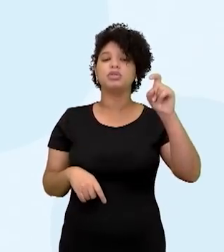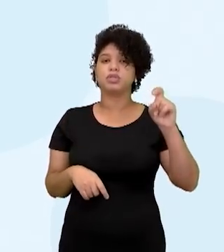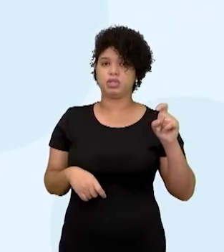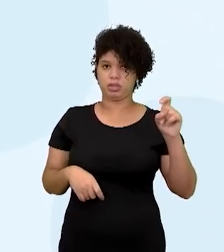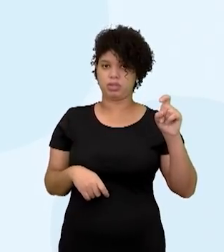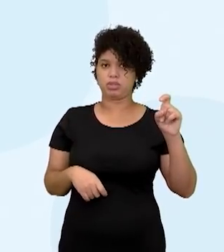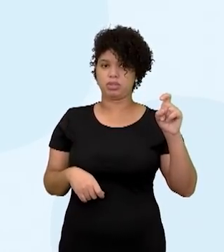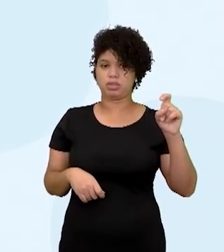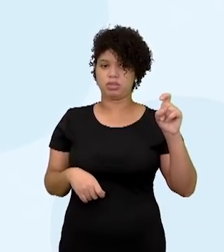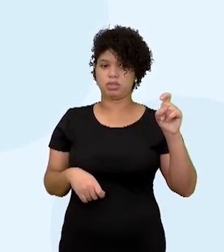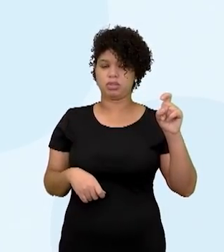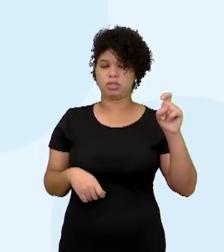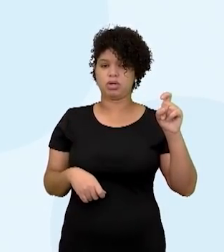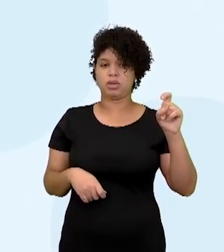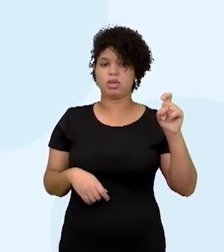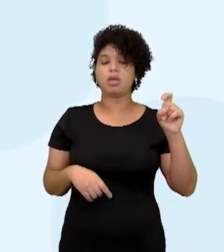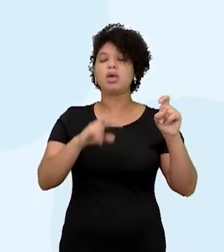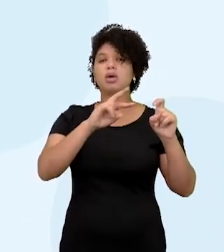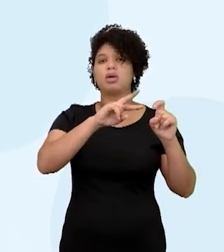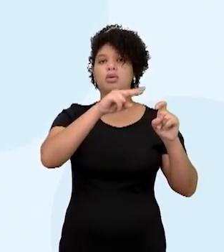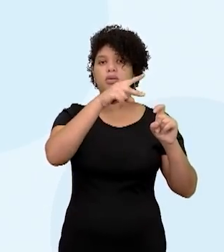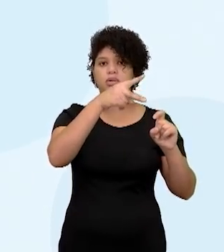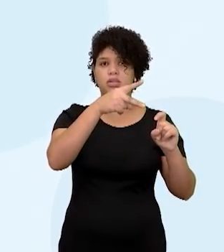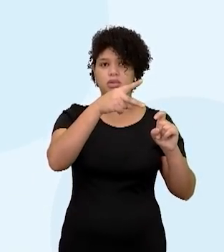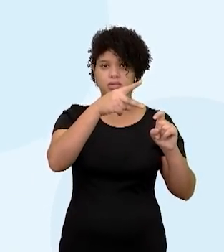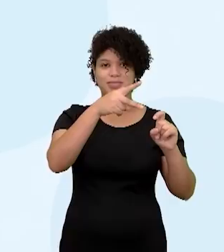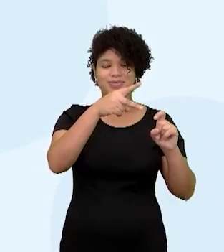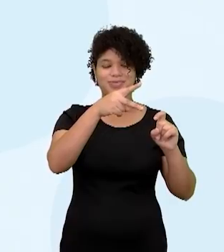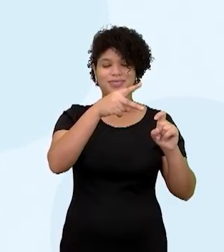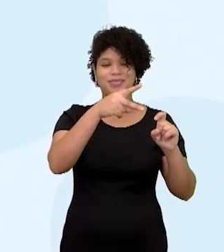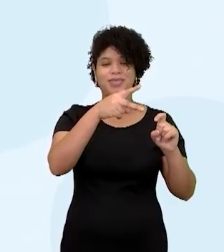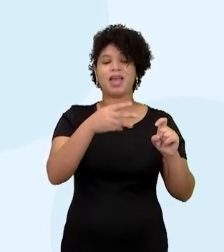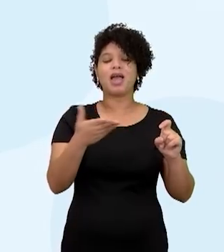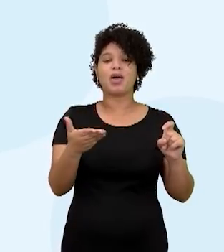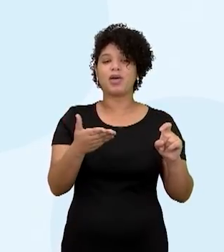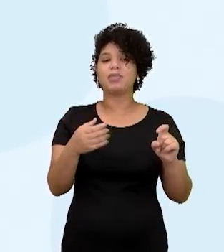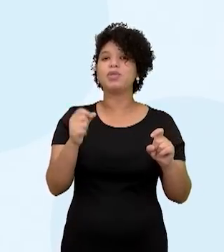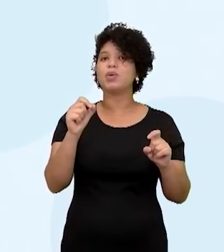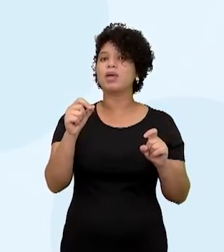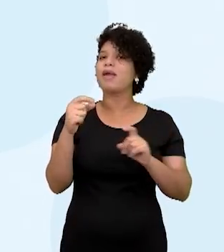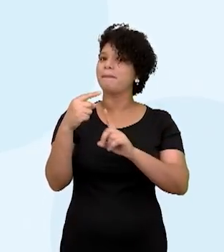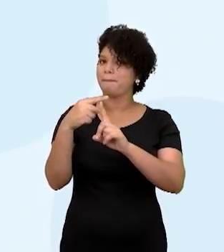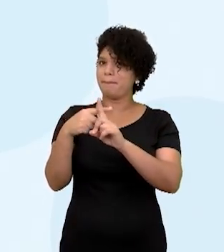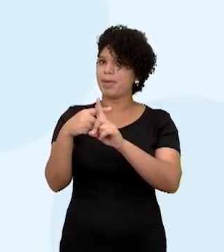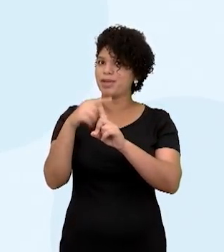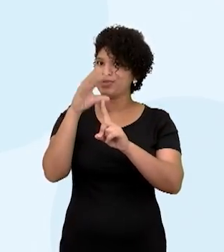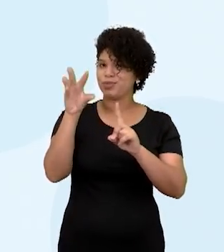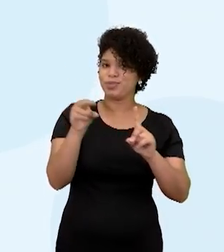eu vou ter x elevado ao quadrado. Tudo bem? Aí eu vou pegar o sinal que está lá no meio, que é